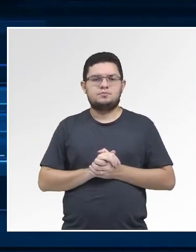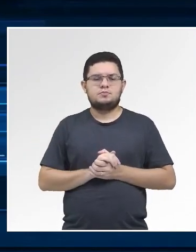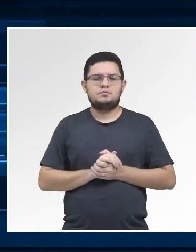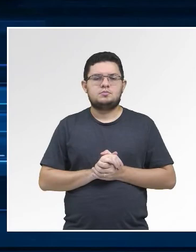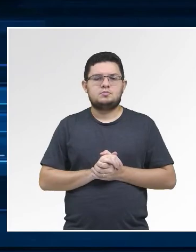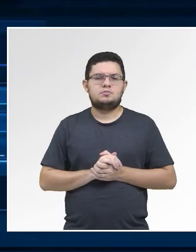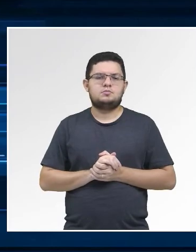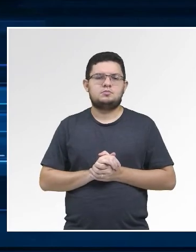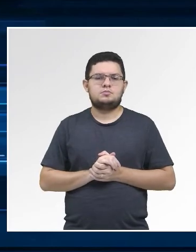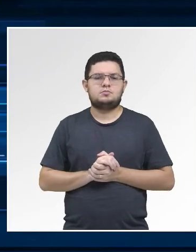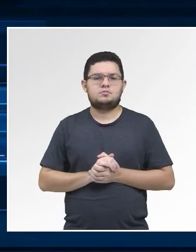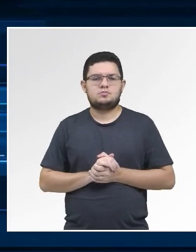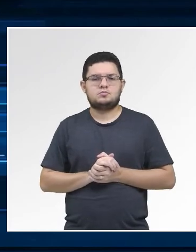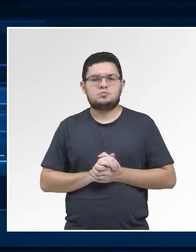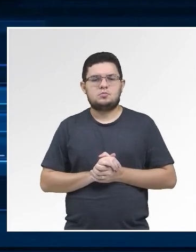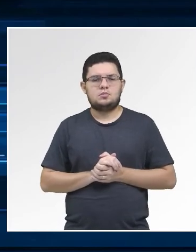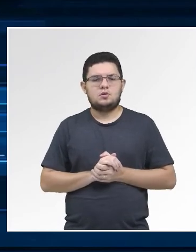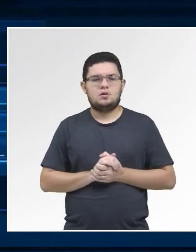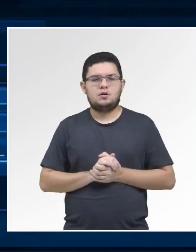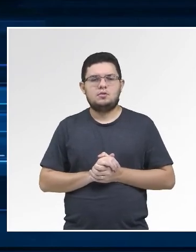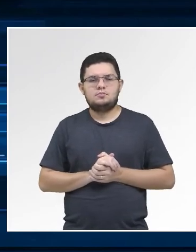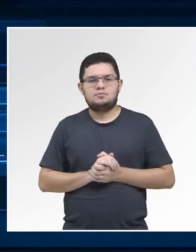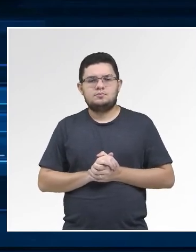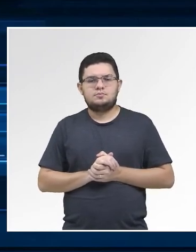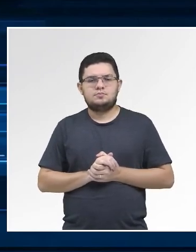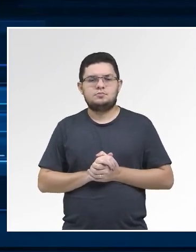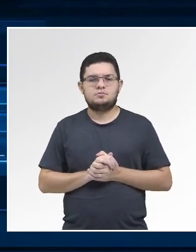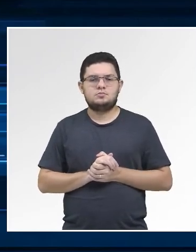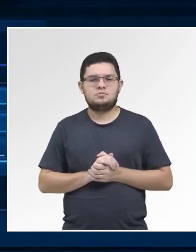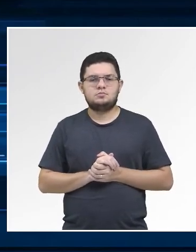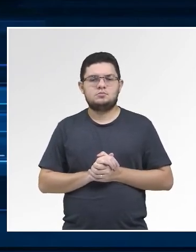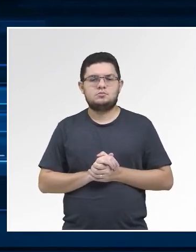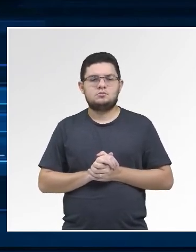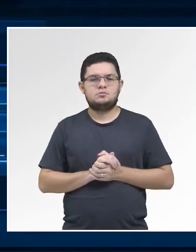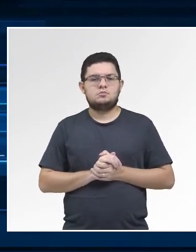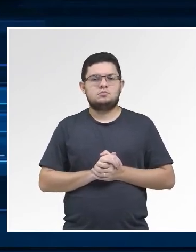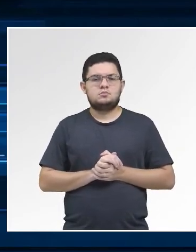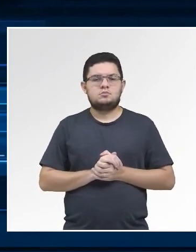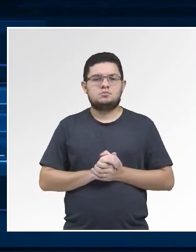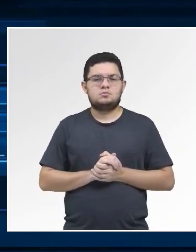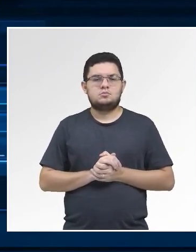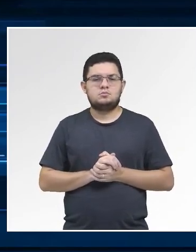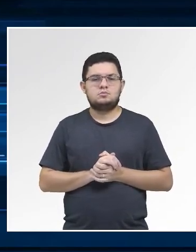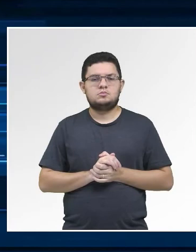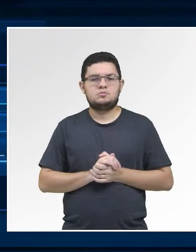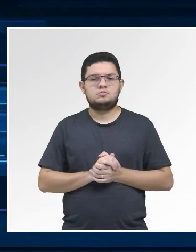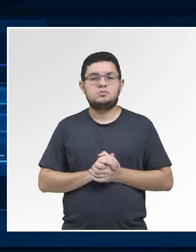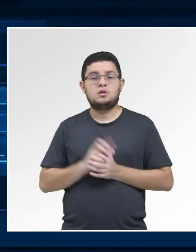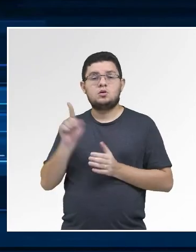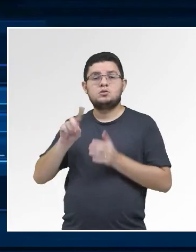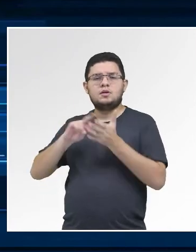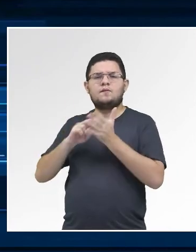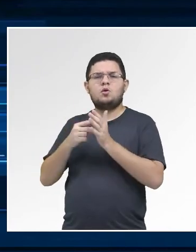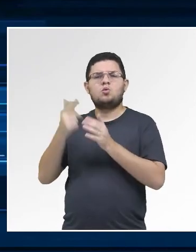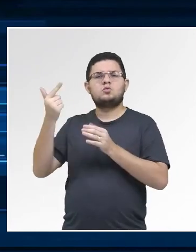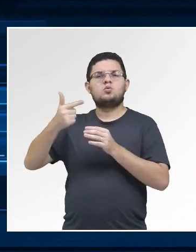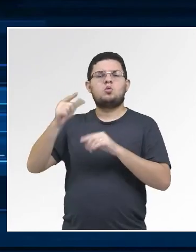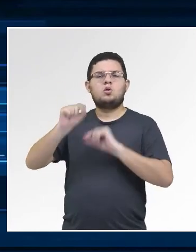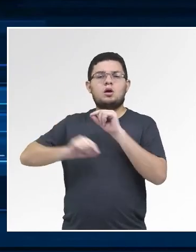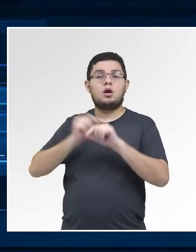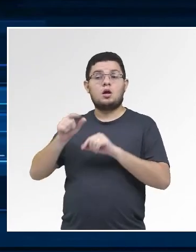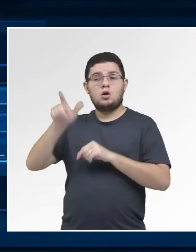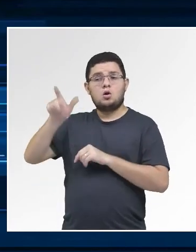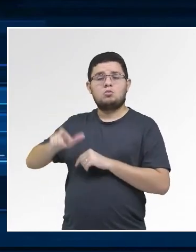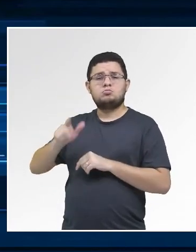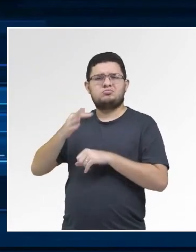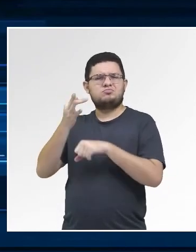He has stood him for so long. Quer dizer que ele aguentou aquela pessoa, né, por muito